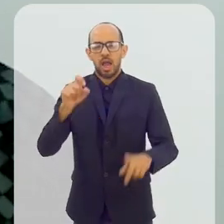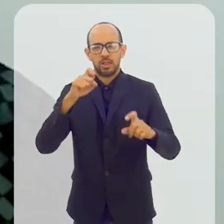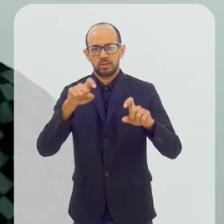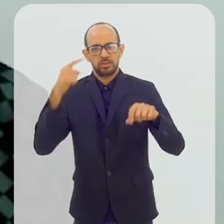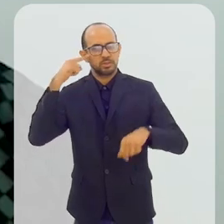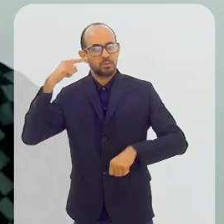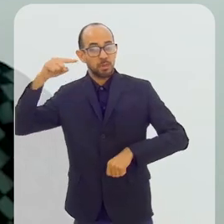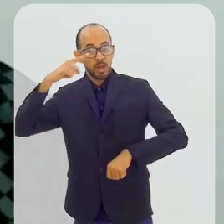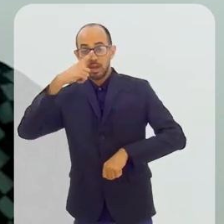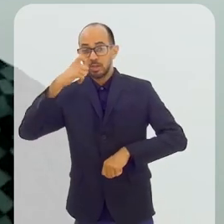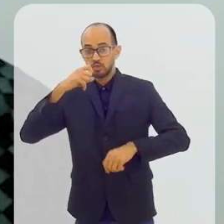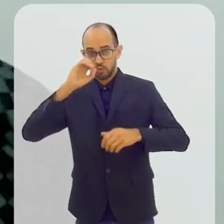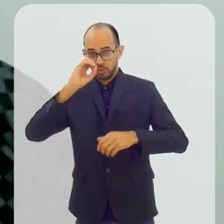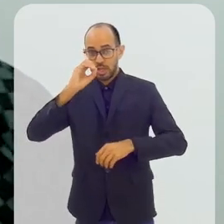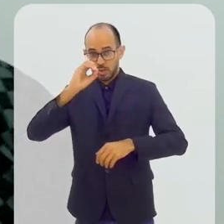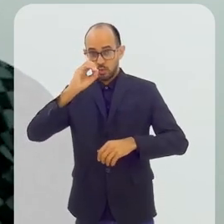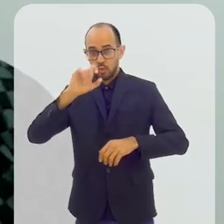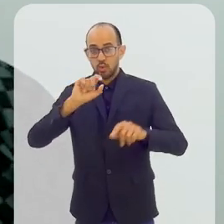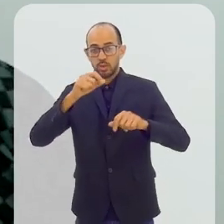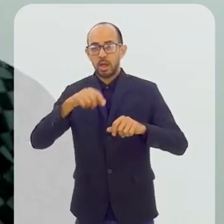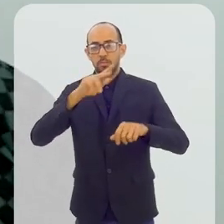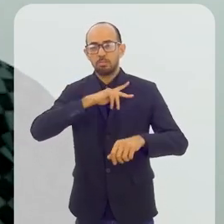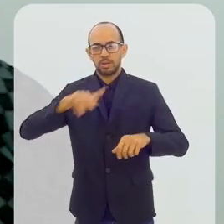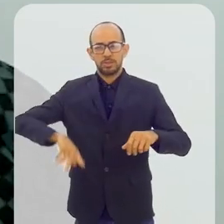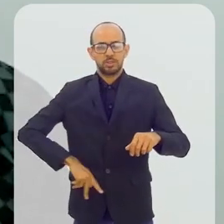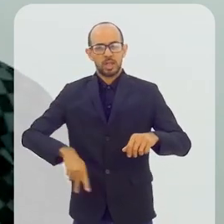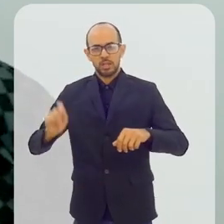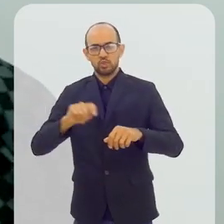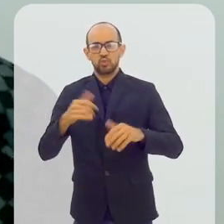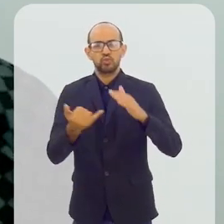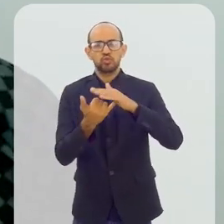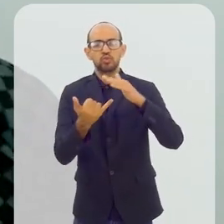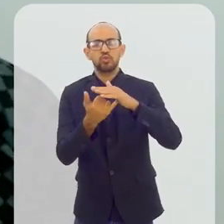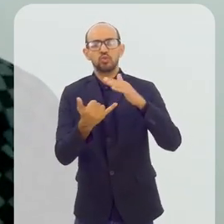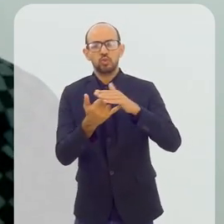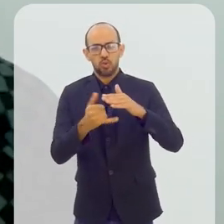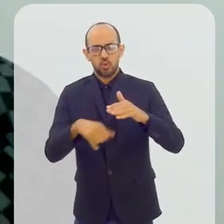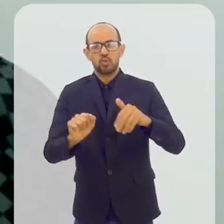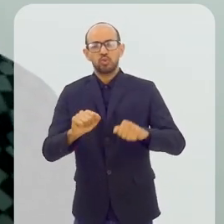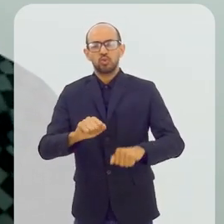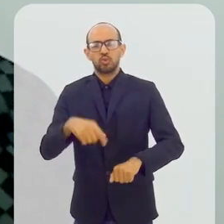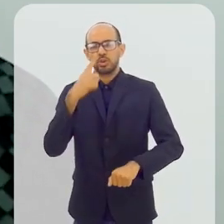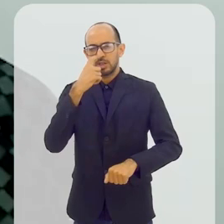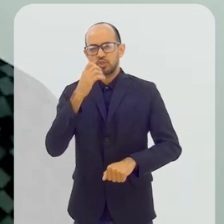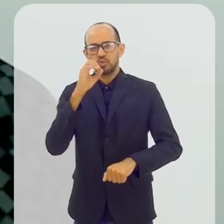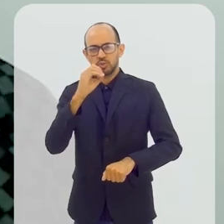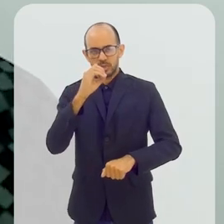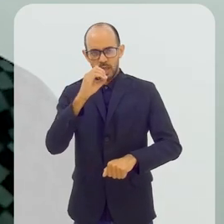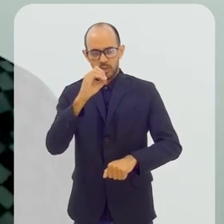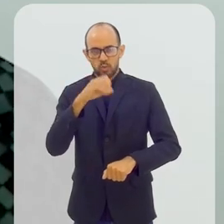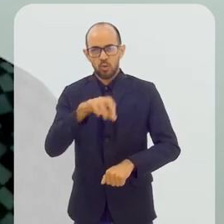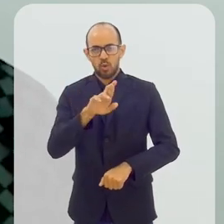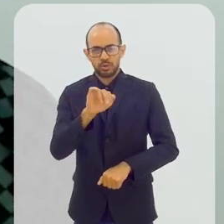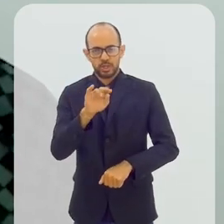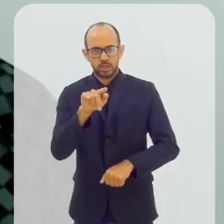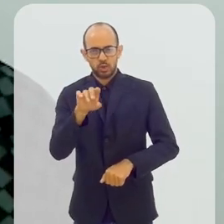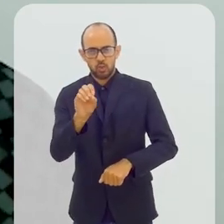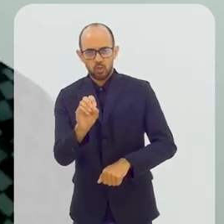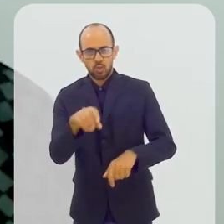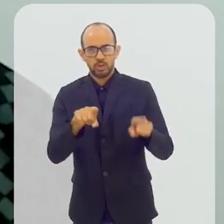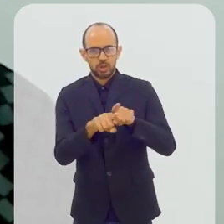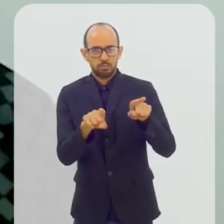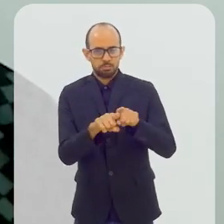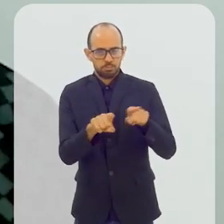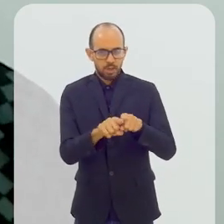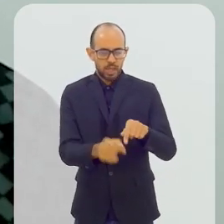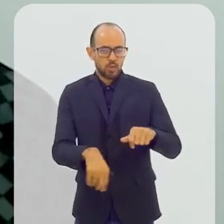Sobre a Semana Lixo Zero, estão aqui comigo o presidente do Instituto Lixo Zero Brasil, Rodrigo Sabatini, e o consultor e embaixador do